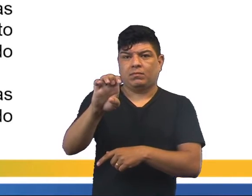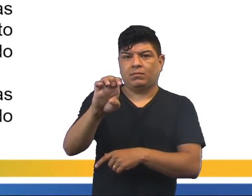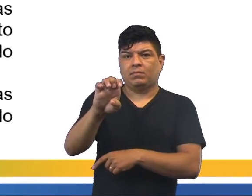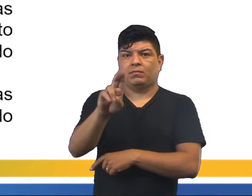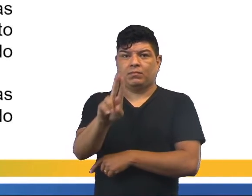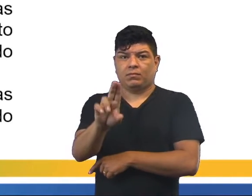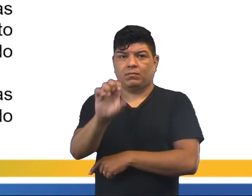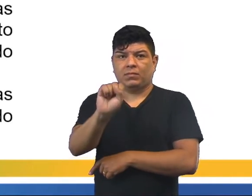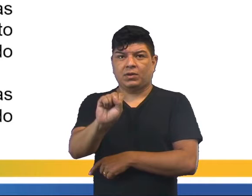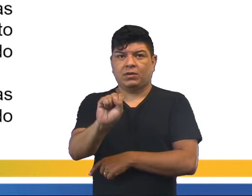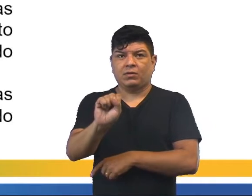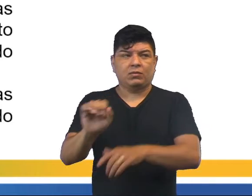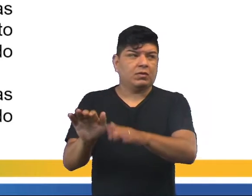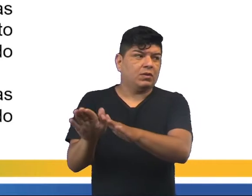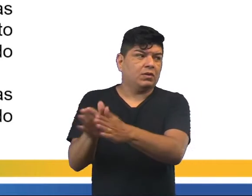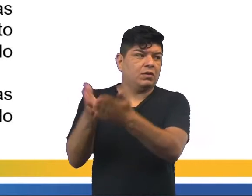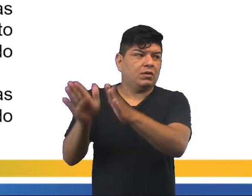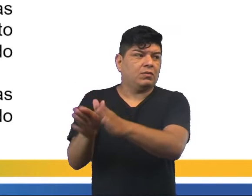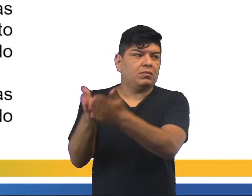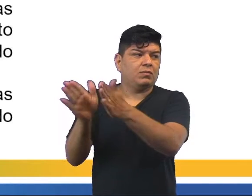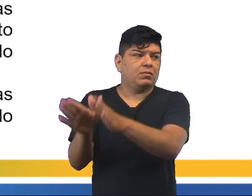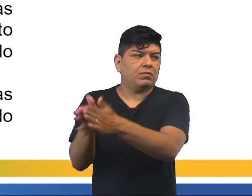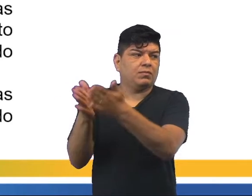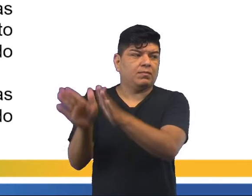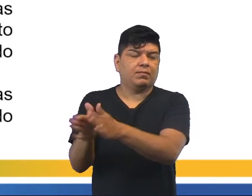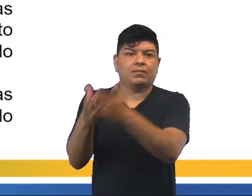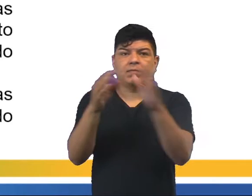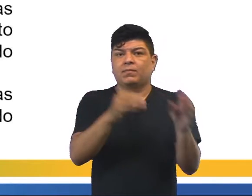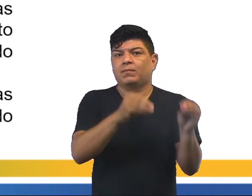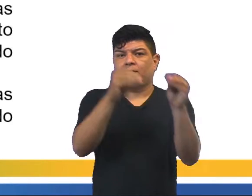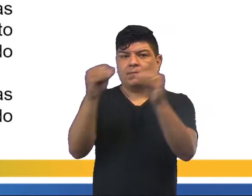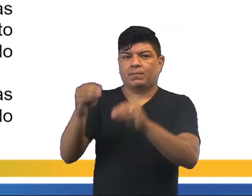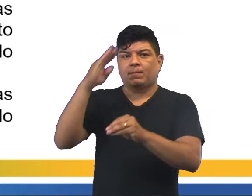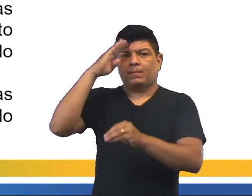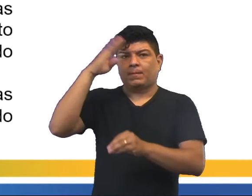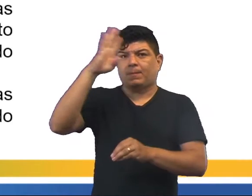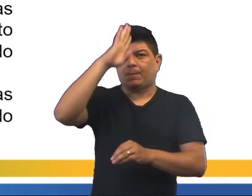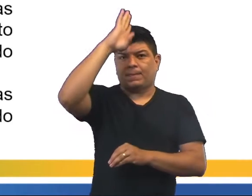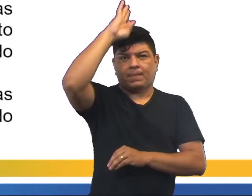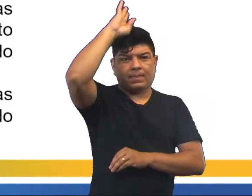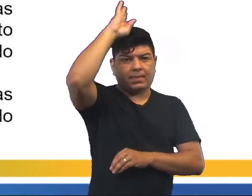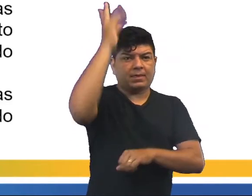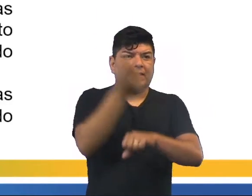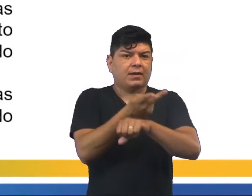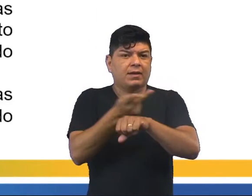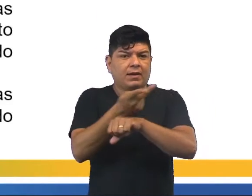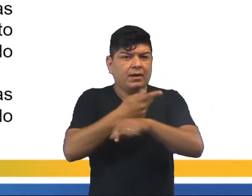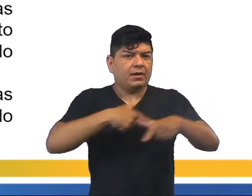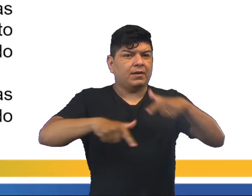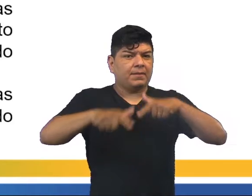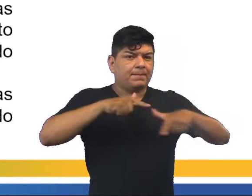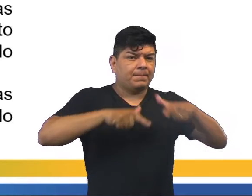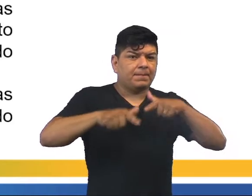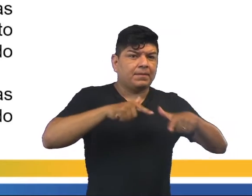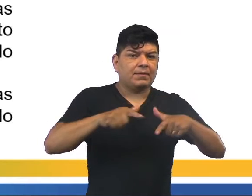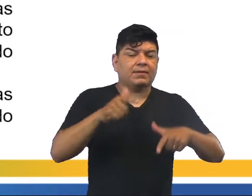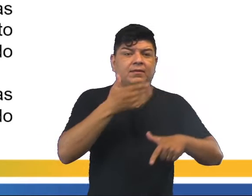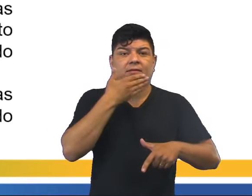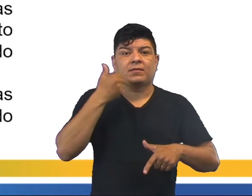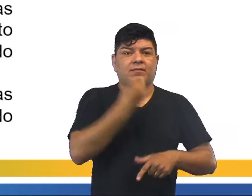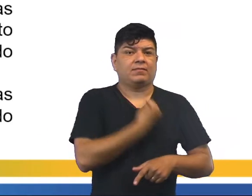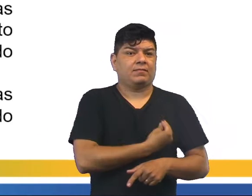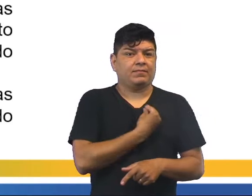foram para as grandes cidades, principalmente para Roma, né? Em busca de trabalho e melhores condições de vida,